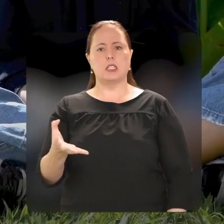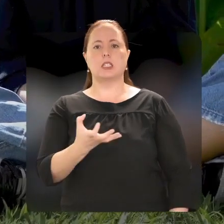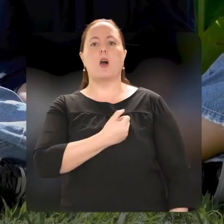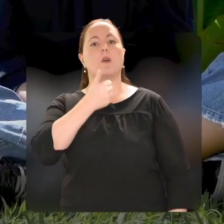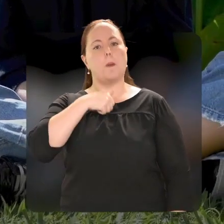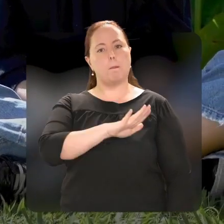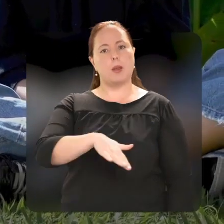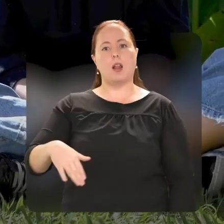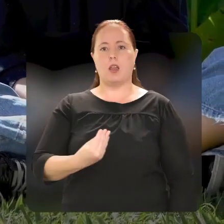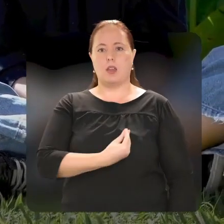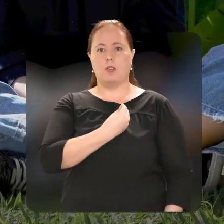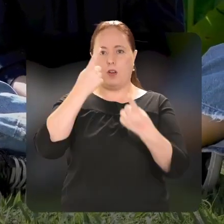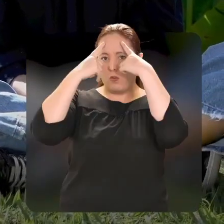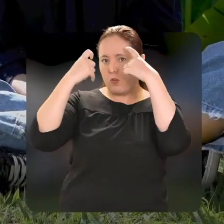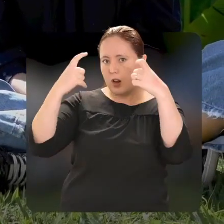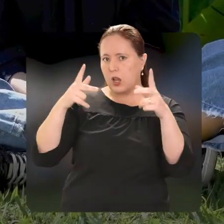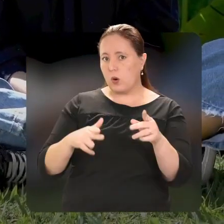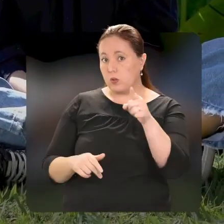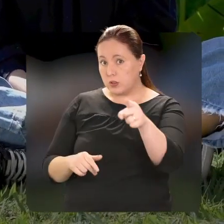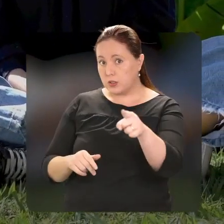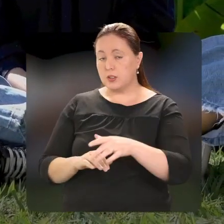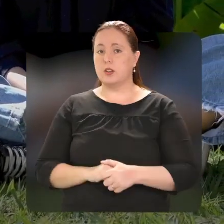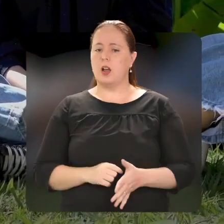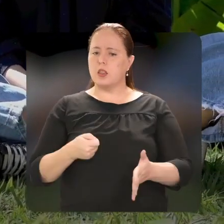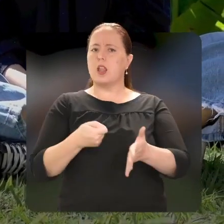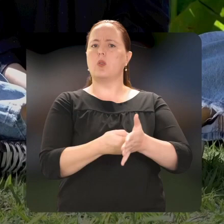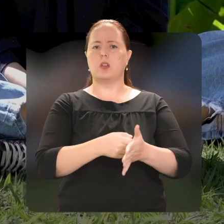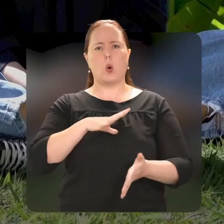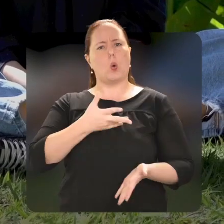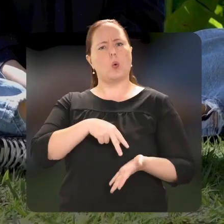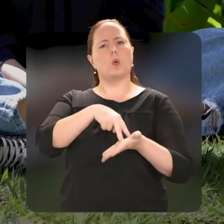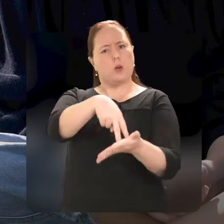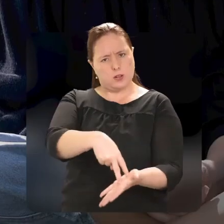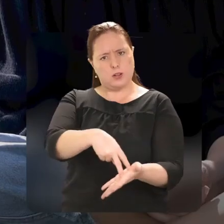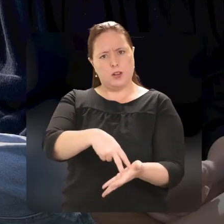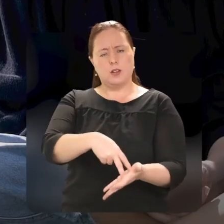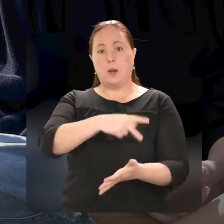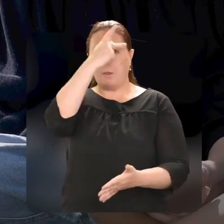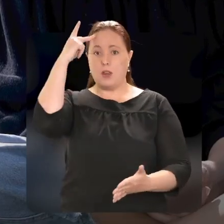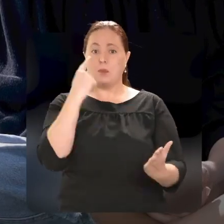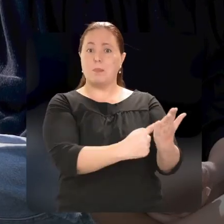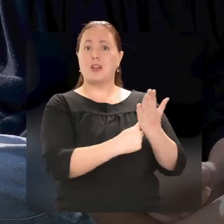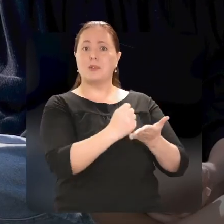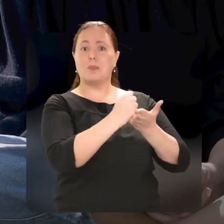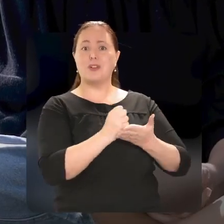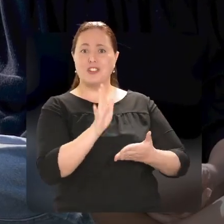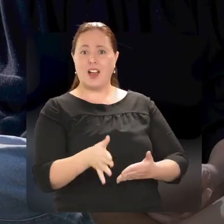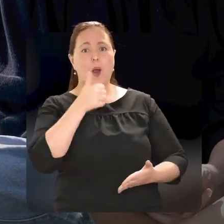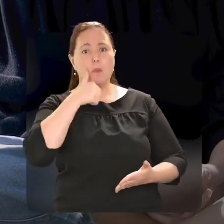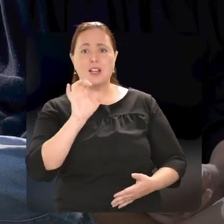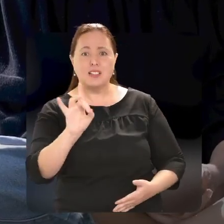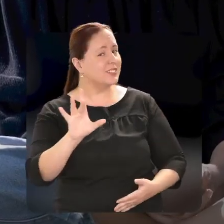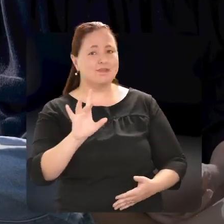para salvar garotas que vivem numa situação como você. Então denuncie, tenha coragem. Eu fui ajudada, não somente